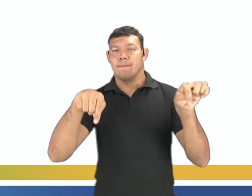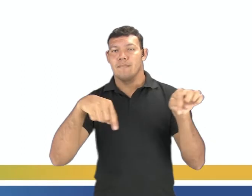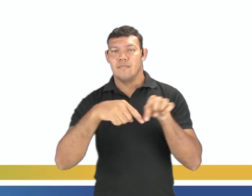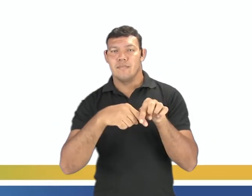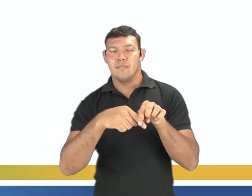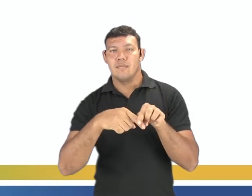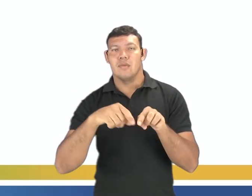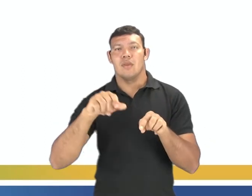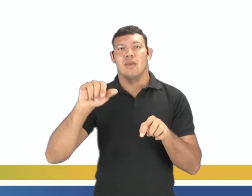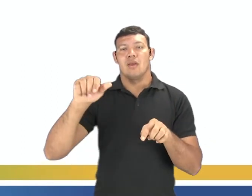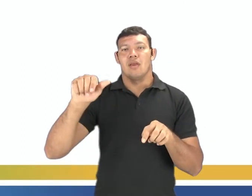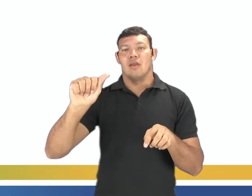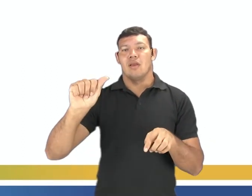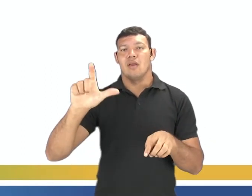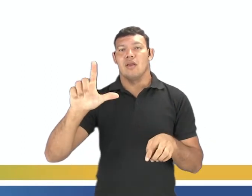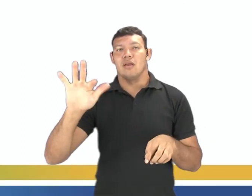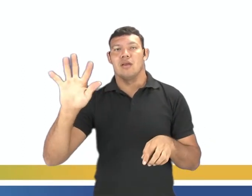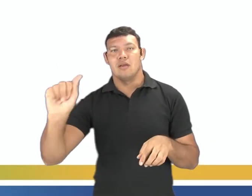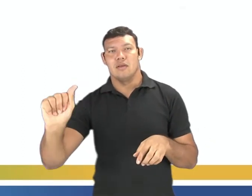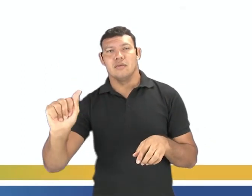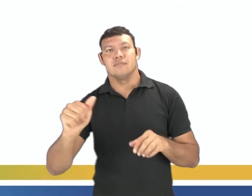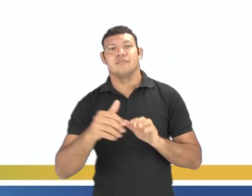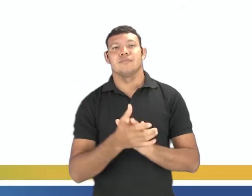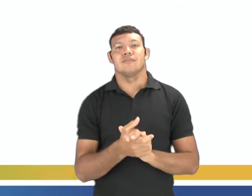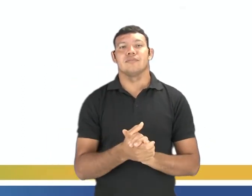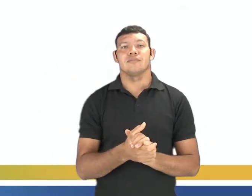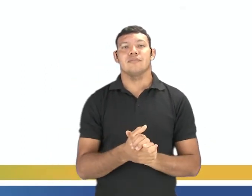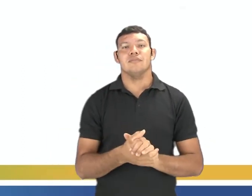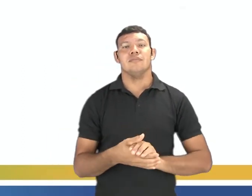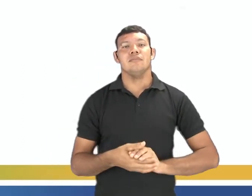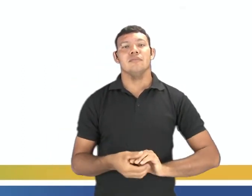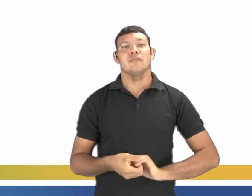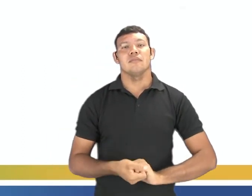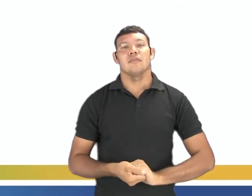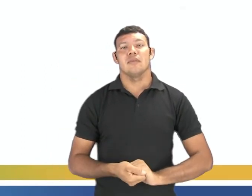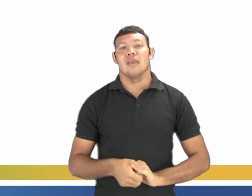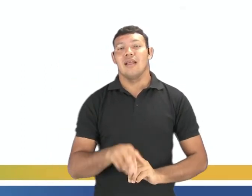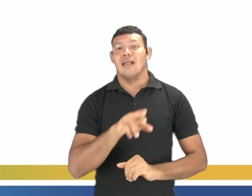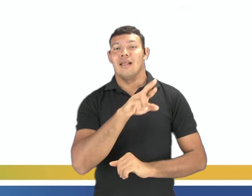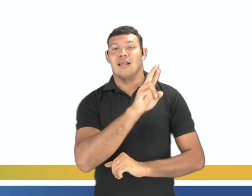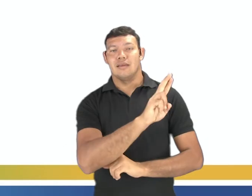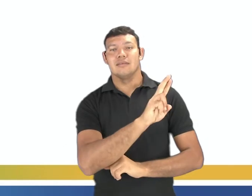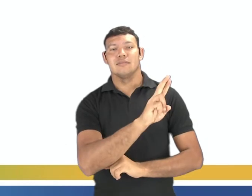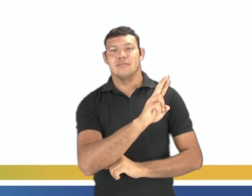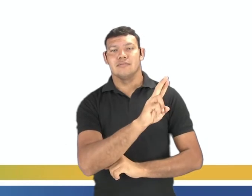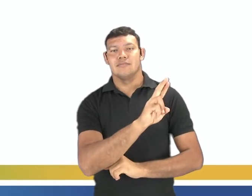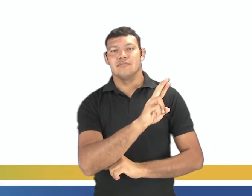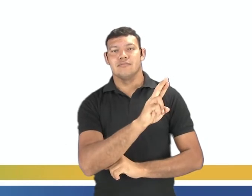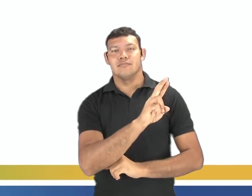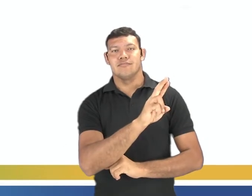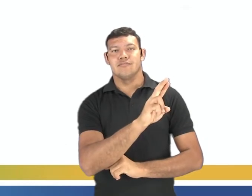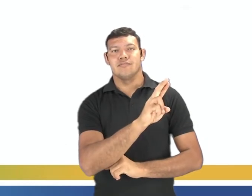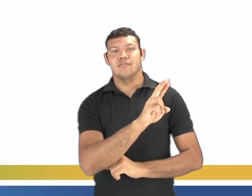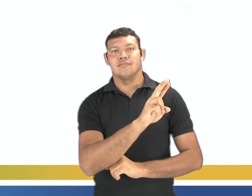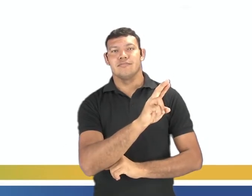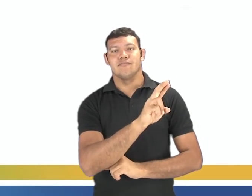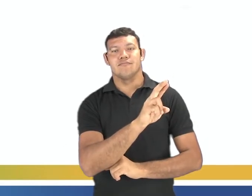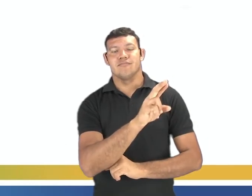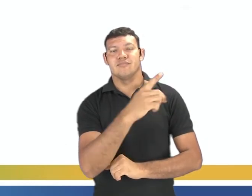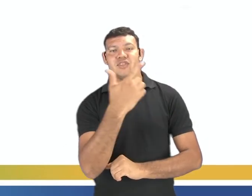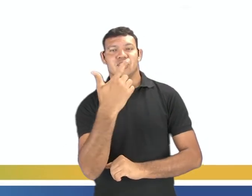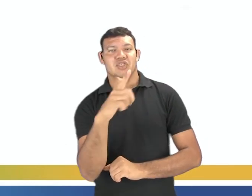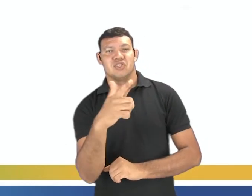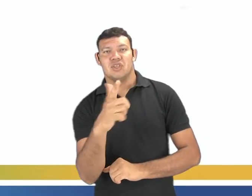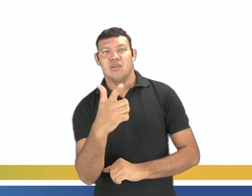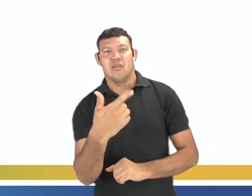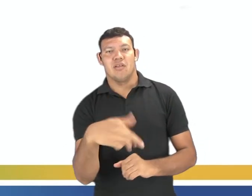interceptado a essa é é igual ao vazio ou seja entre elas entre a reta r